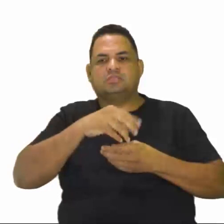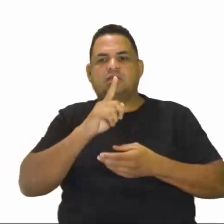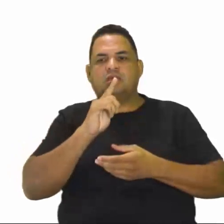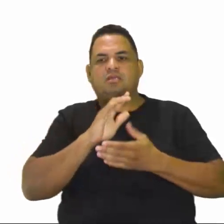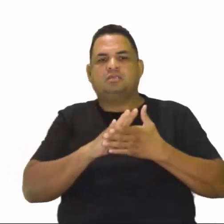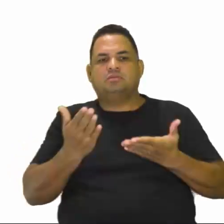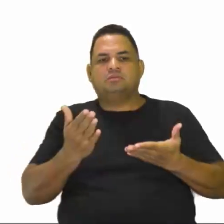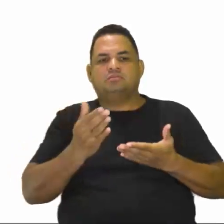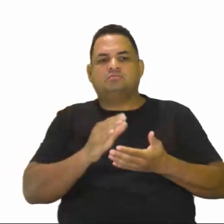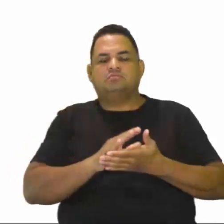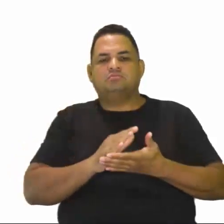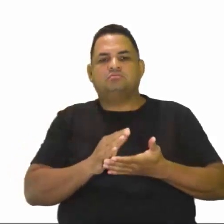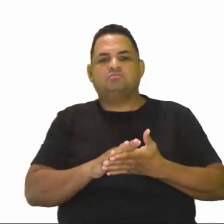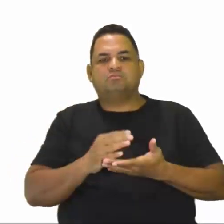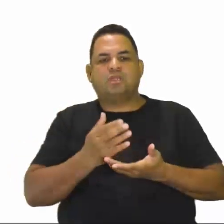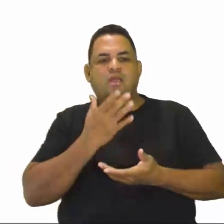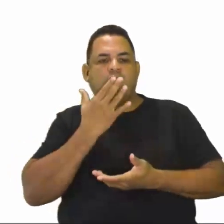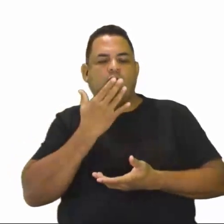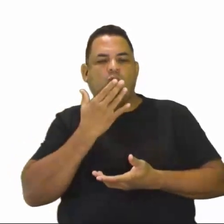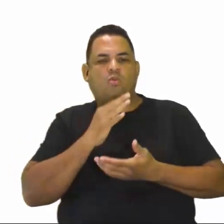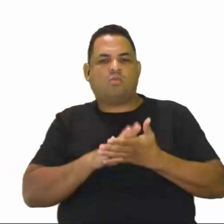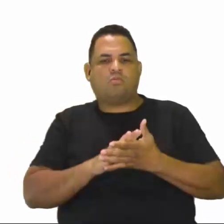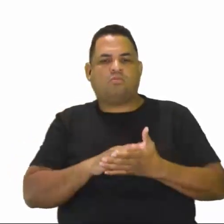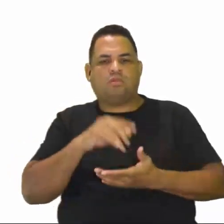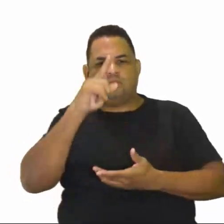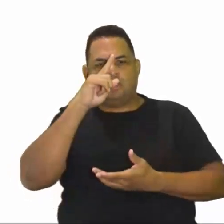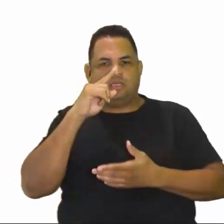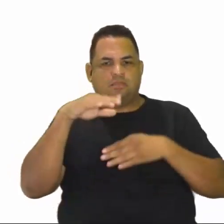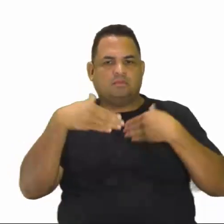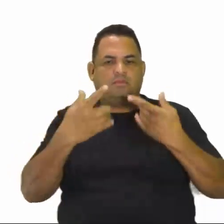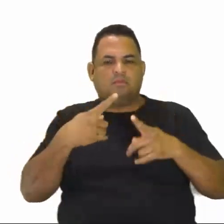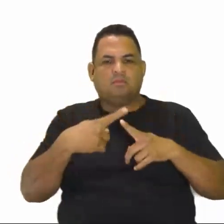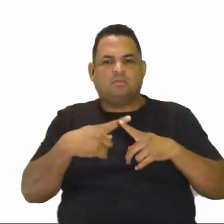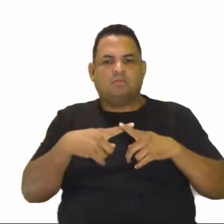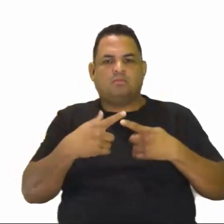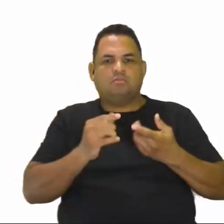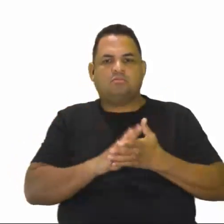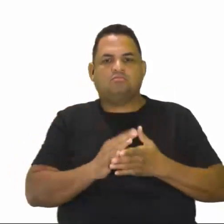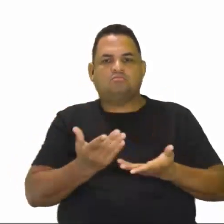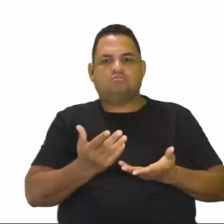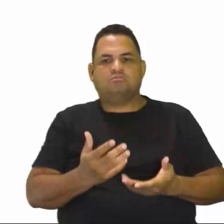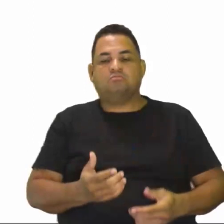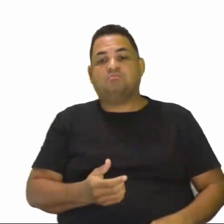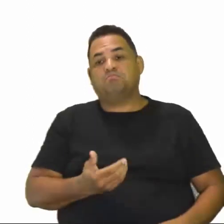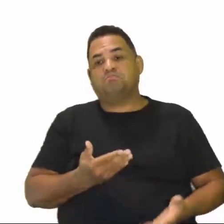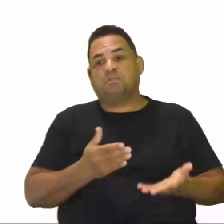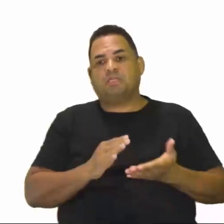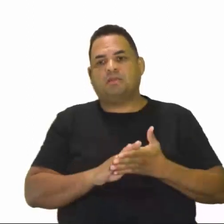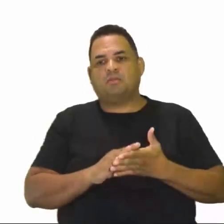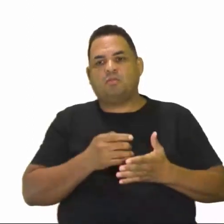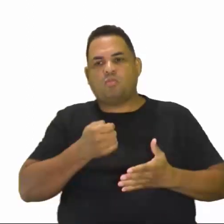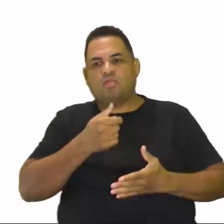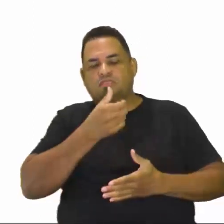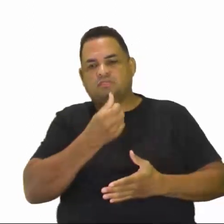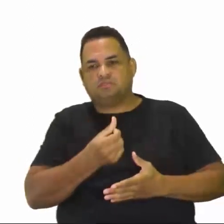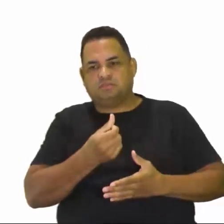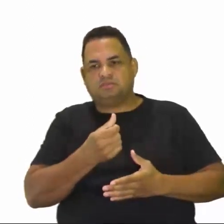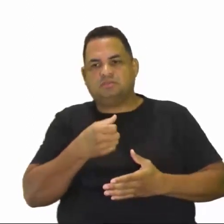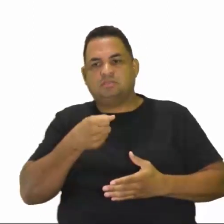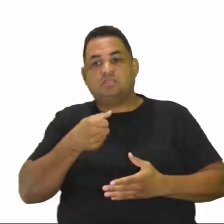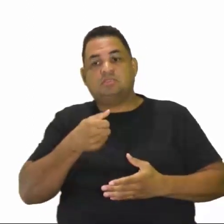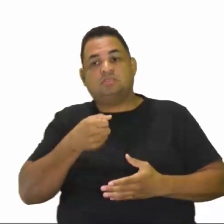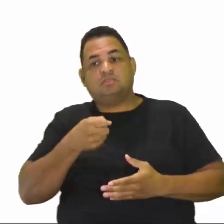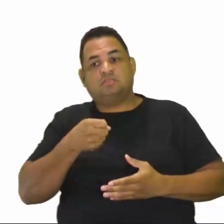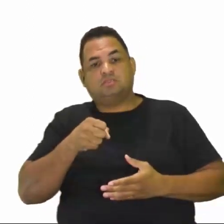ela ficaria com um tom amarelado, pois o seu pH é próximo de 6. Se fosse a